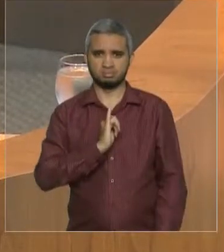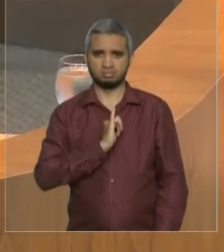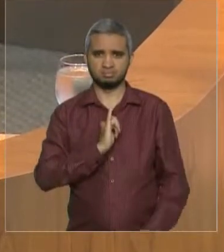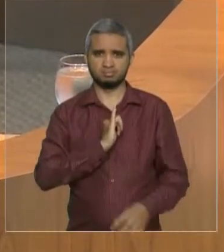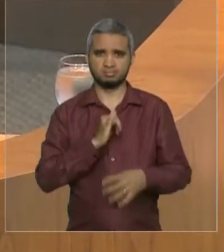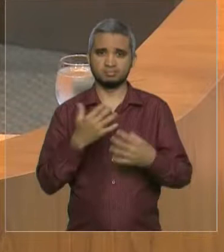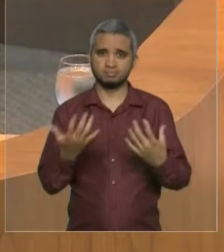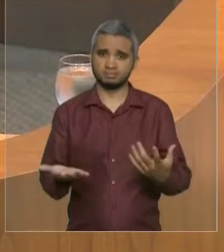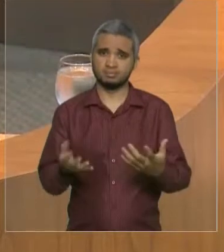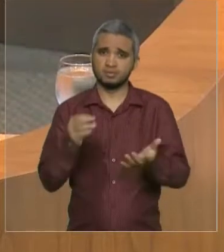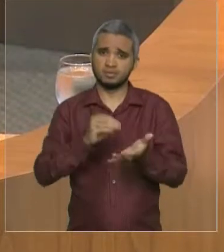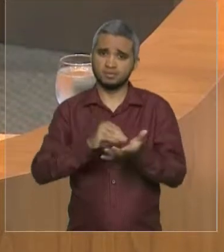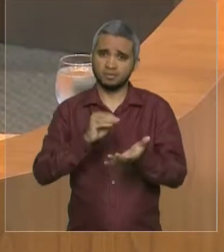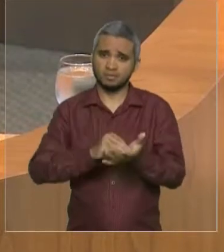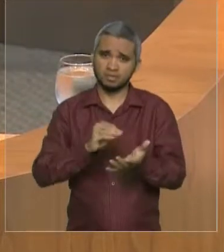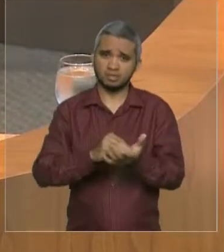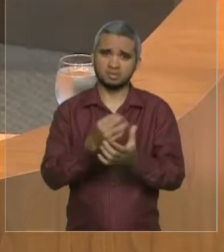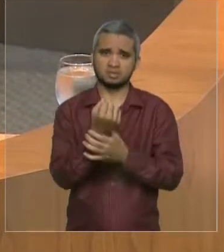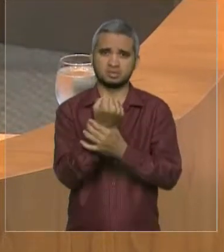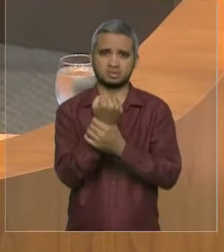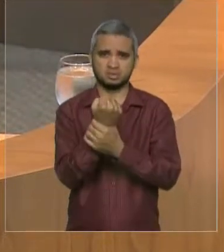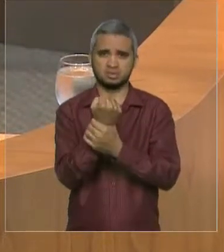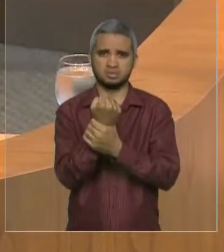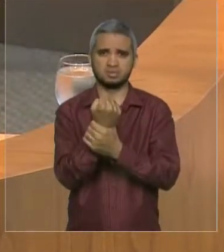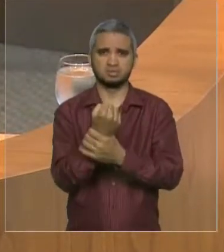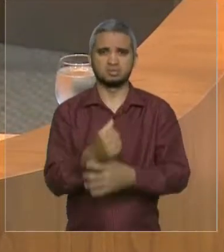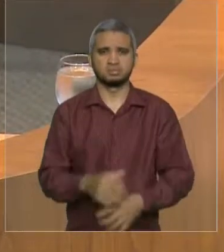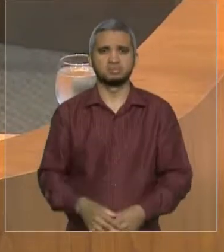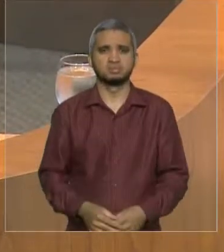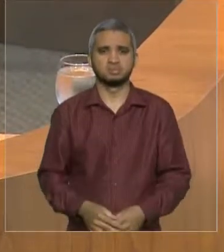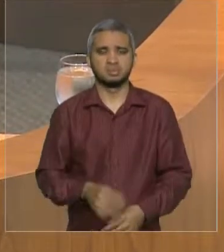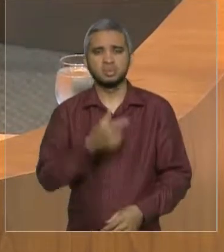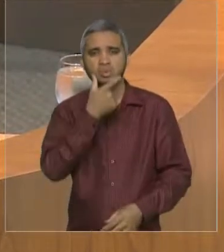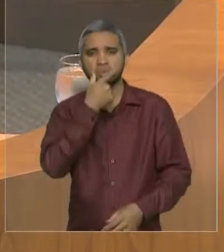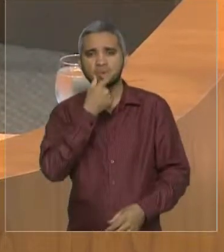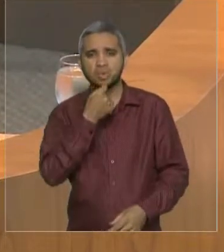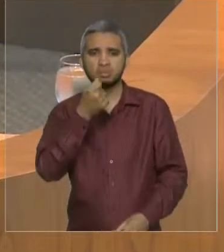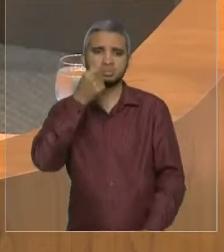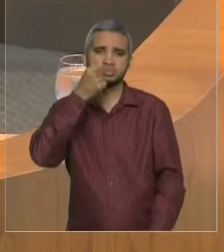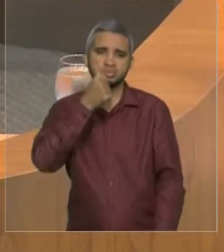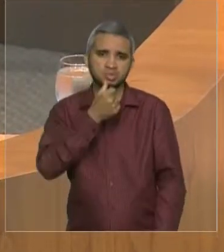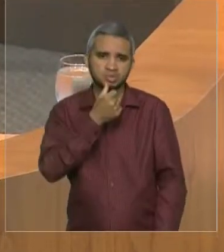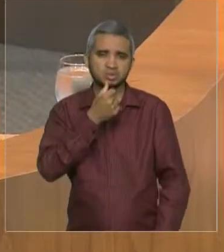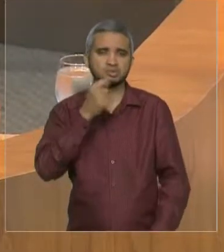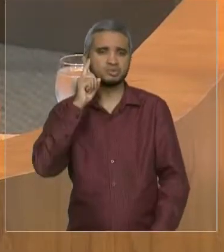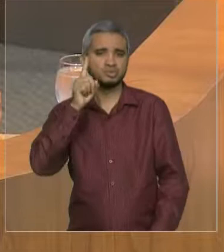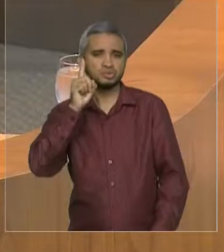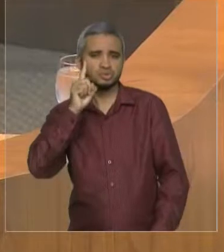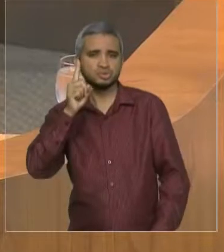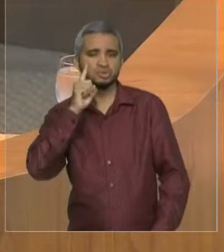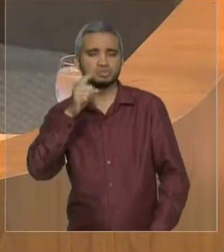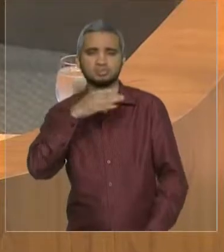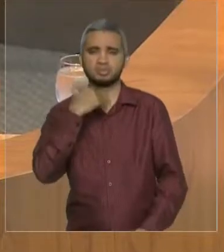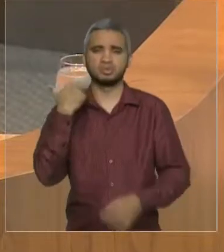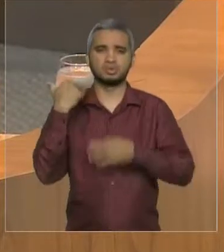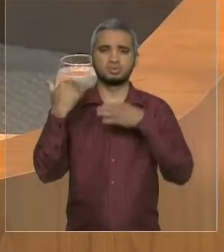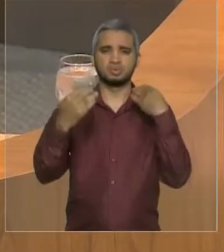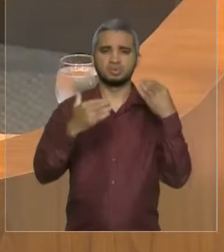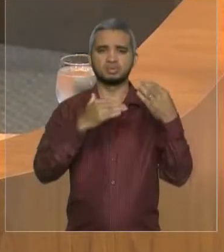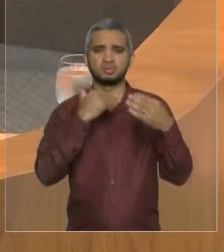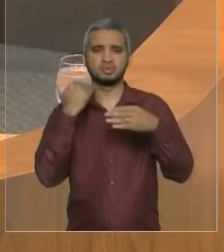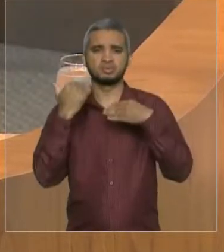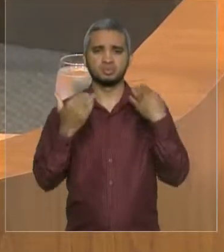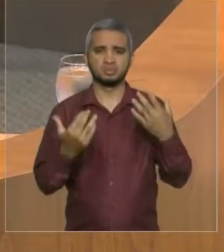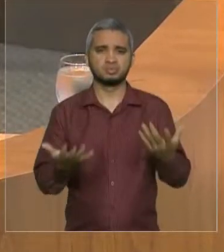da falta de segurança pública, e que homens e mulheres são vítimas no dia a dia, e